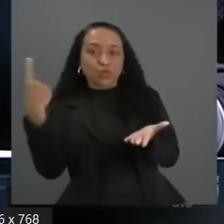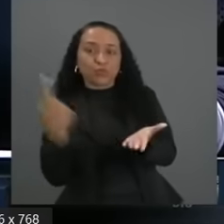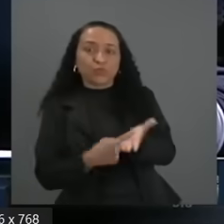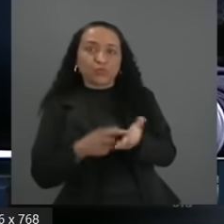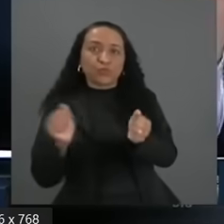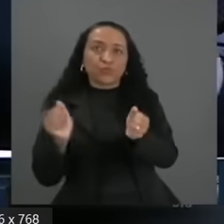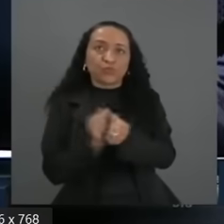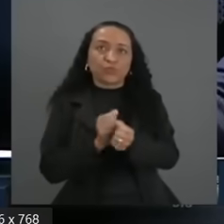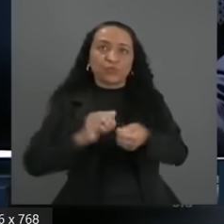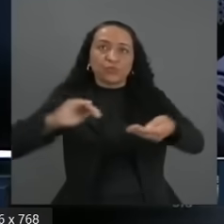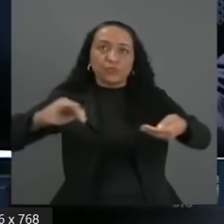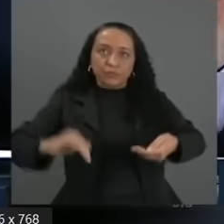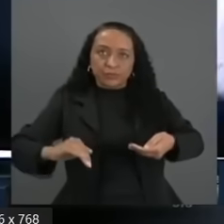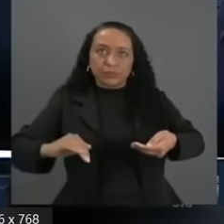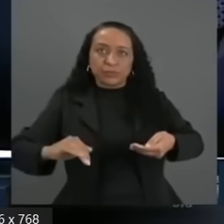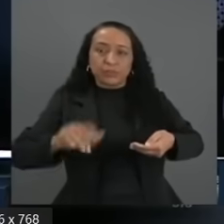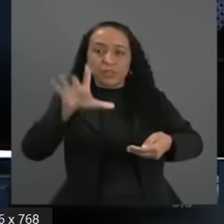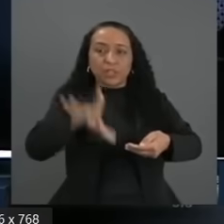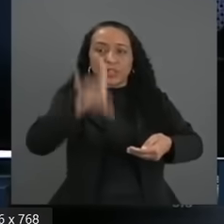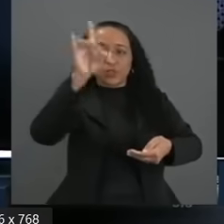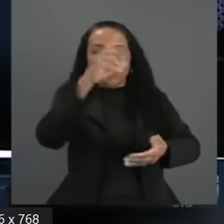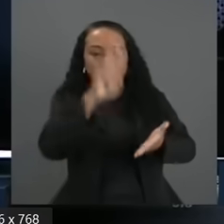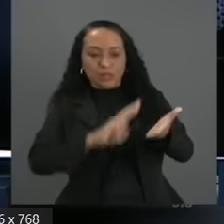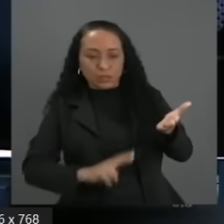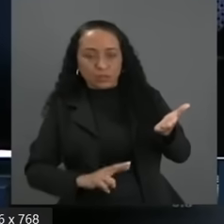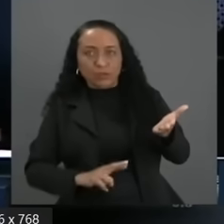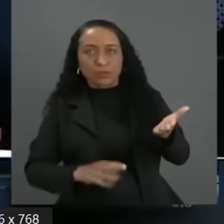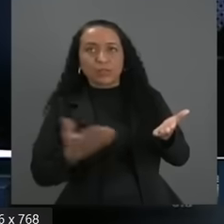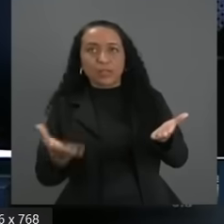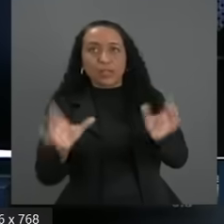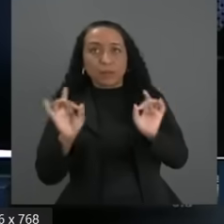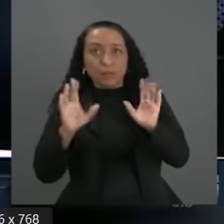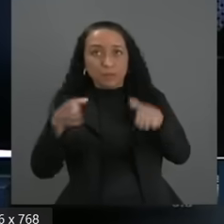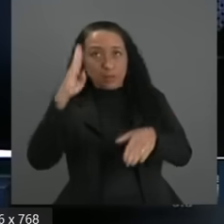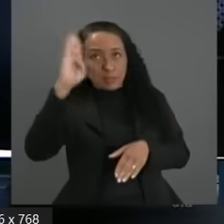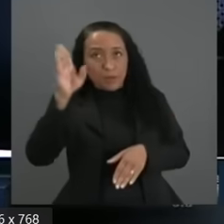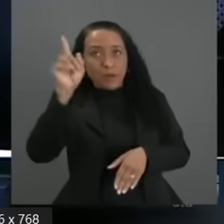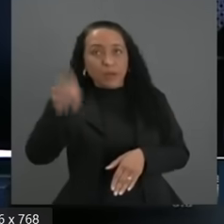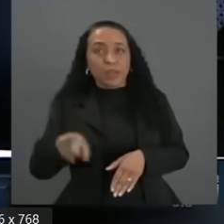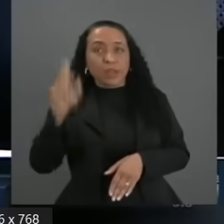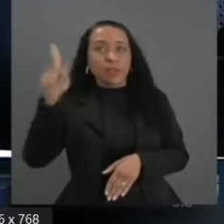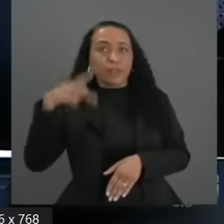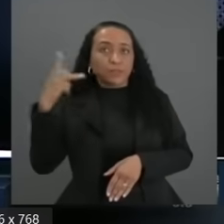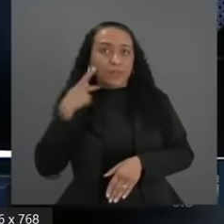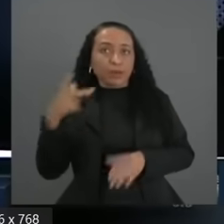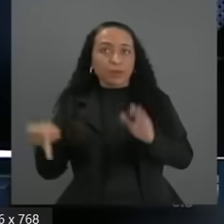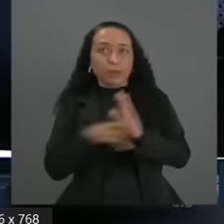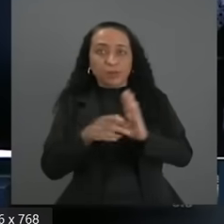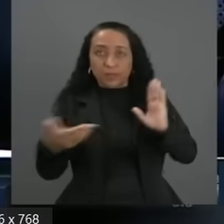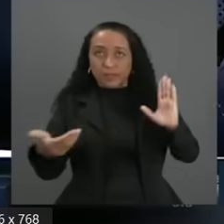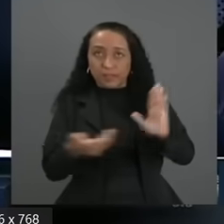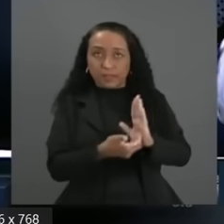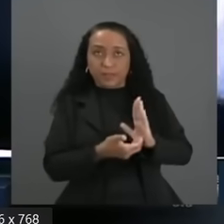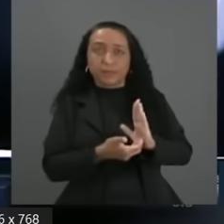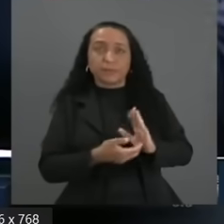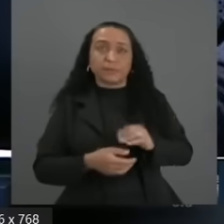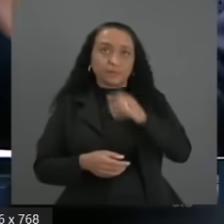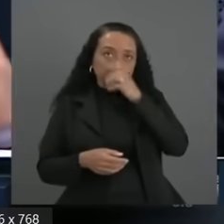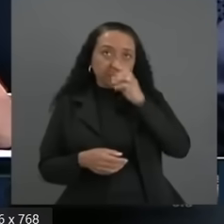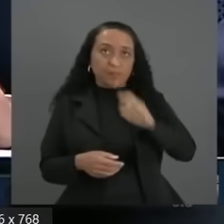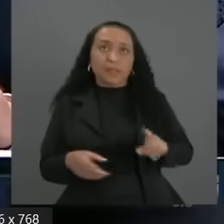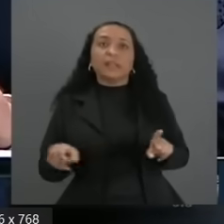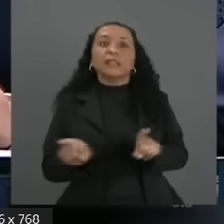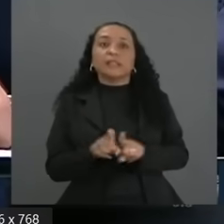conjunto das casas o relator, que neste caso específico será um parlamentar da Câmara dos Deputados, e